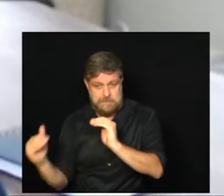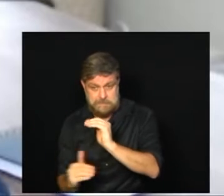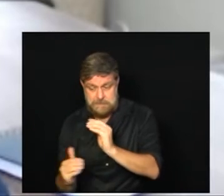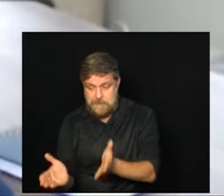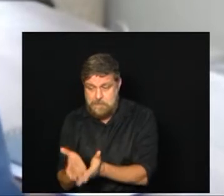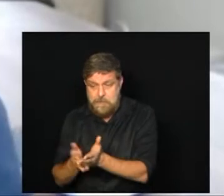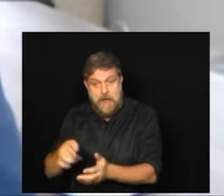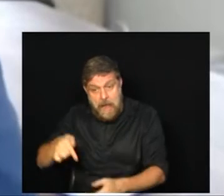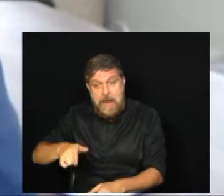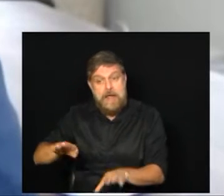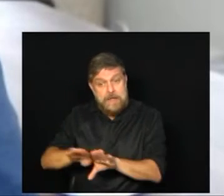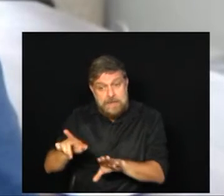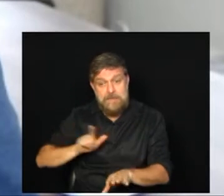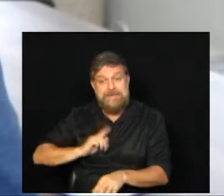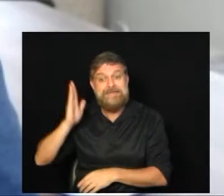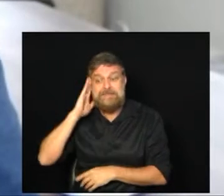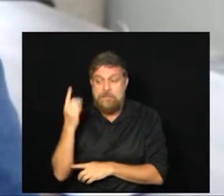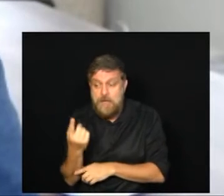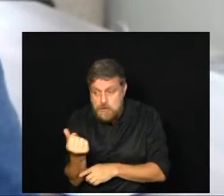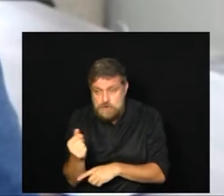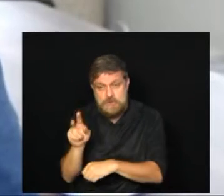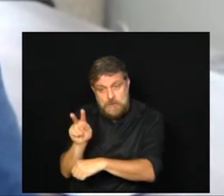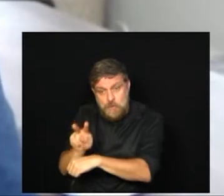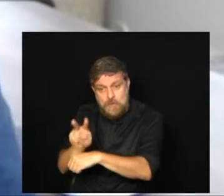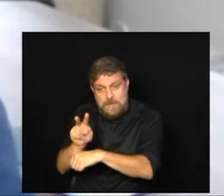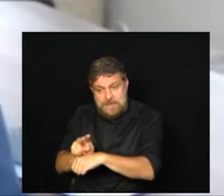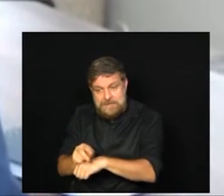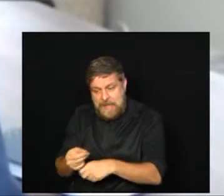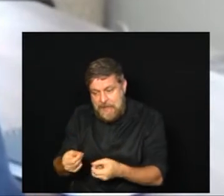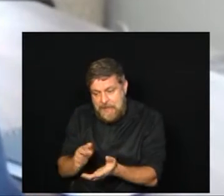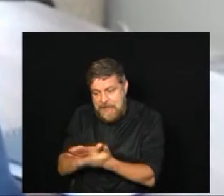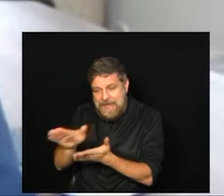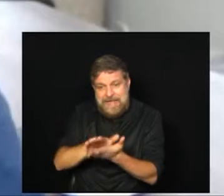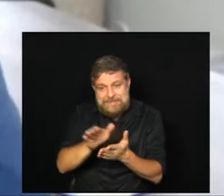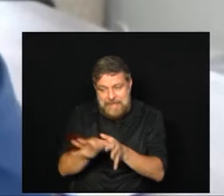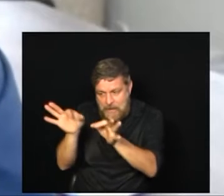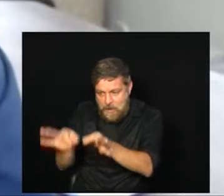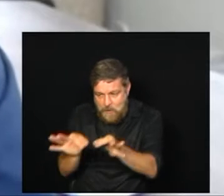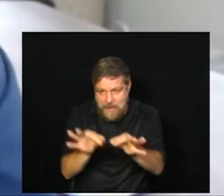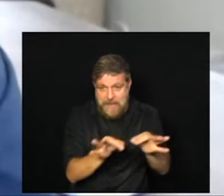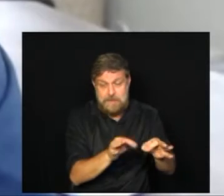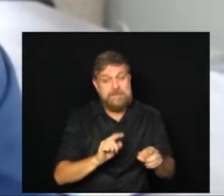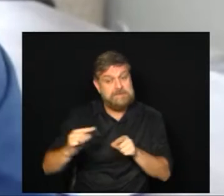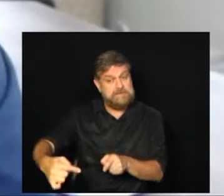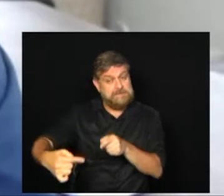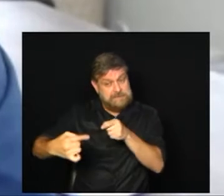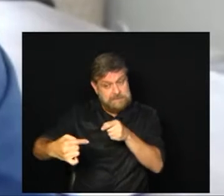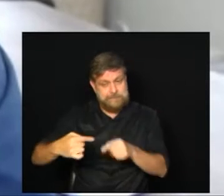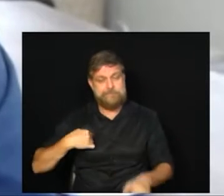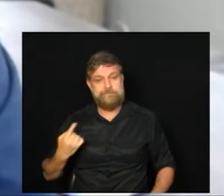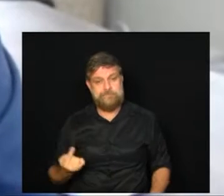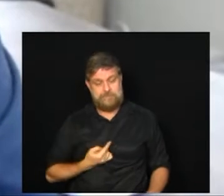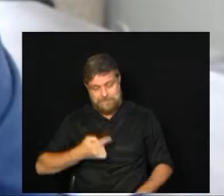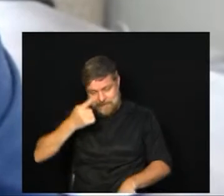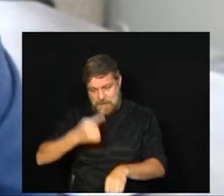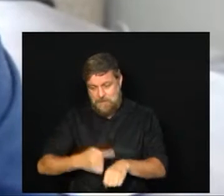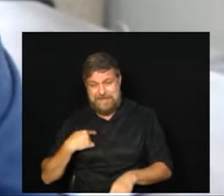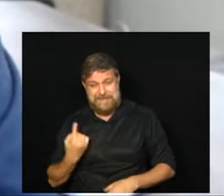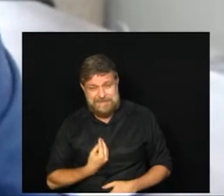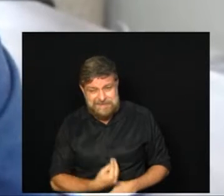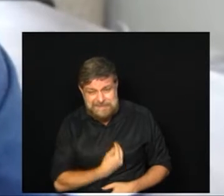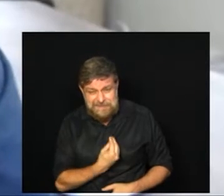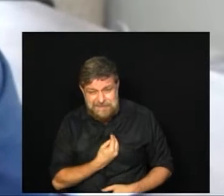elas tenham também essa educação financeira. Mas é um desafio, sim, colocar, e eu tenho certeza que o momento que a gente vencer